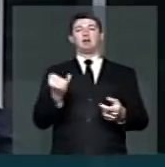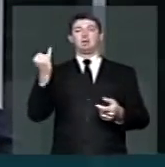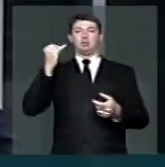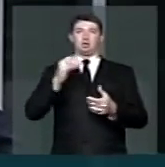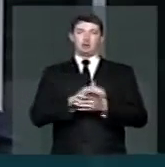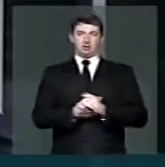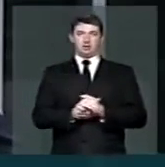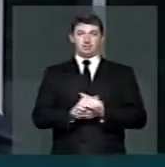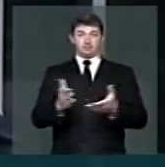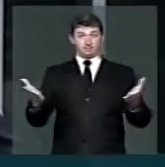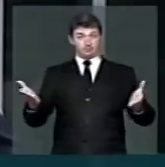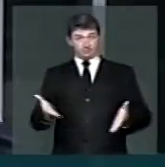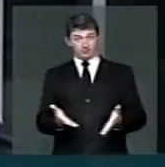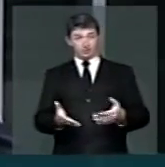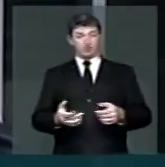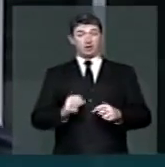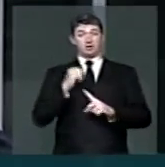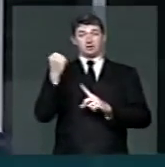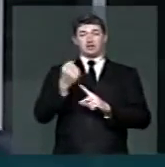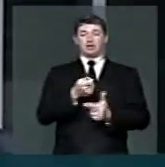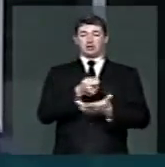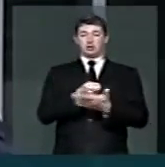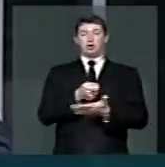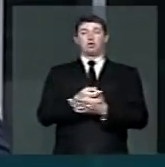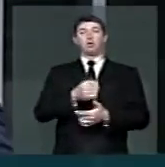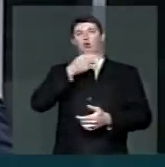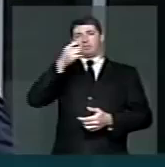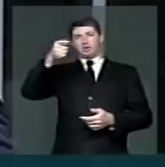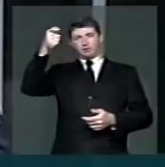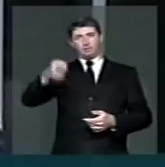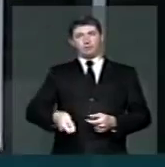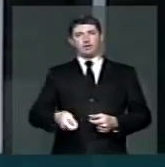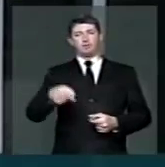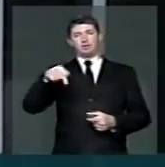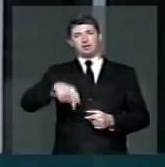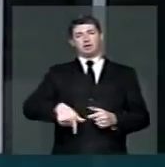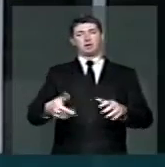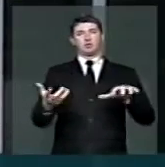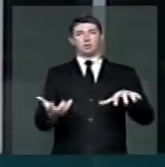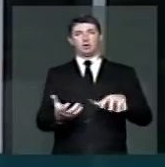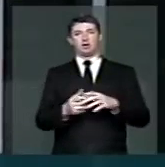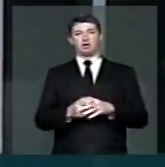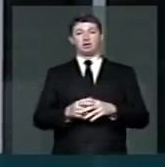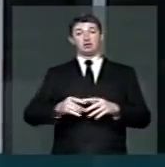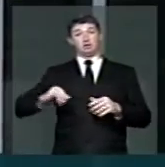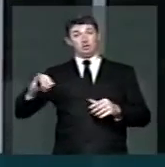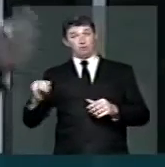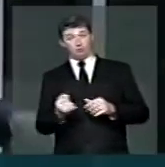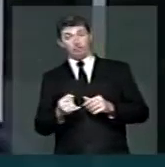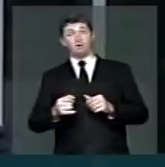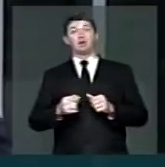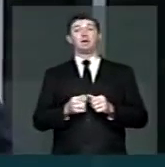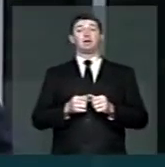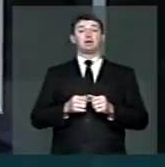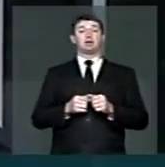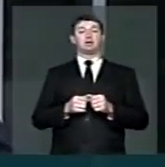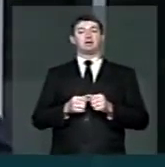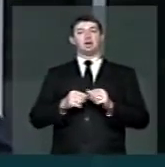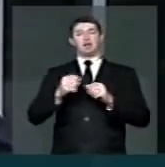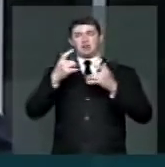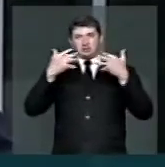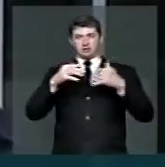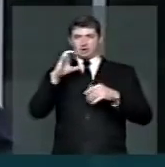importante e que hoje a sociedade cobra uma posição firme deste parlamento. Aproveito para fazer um breve